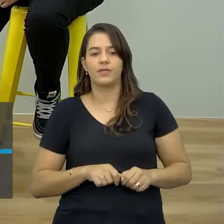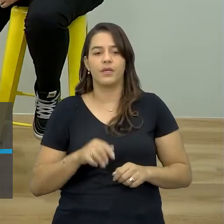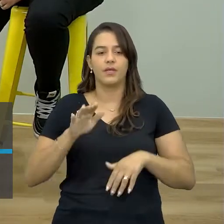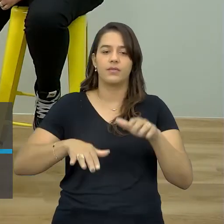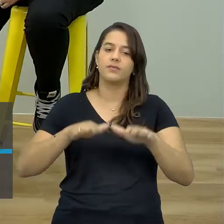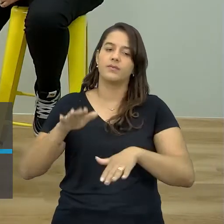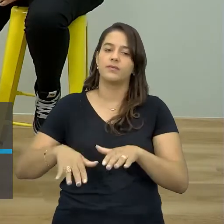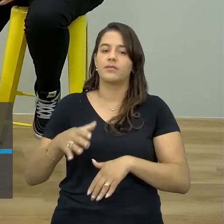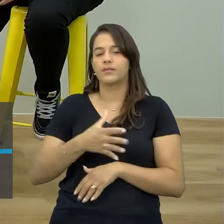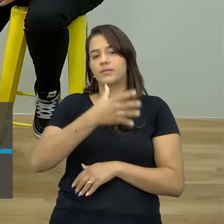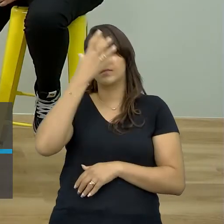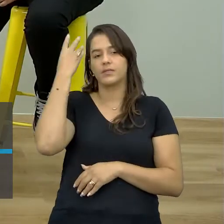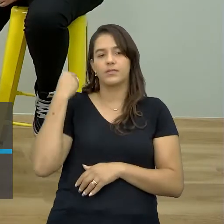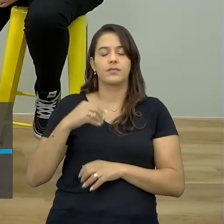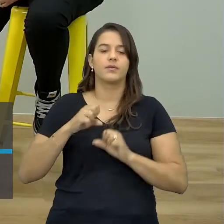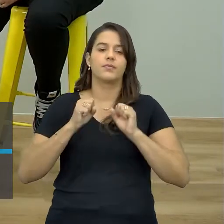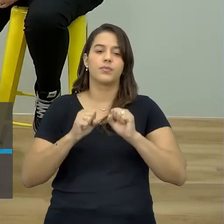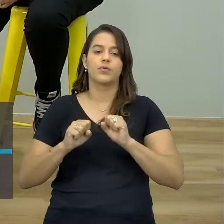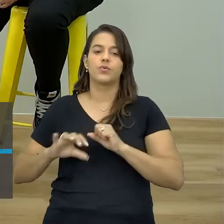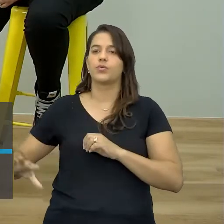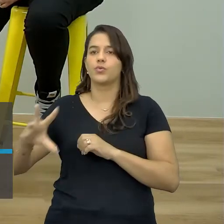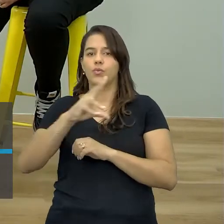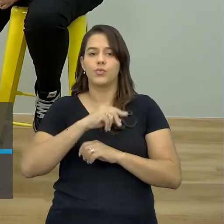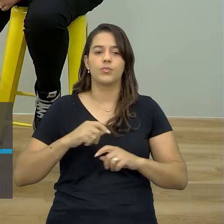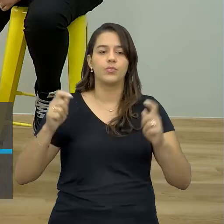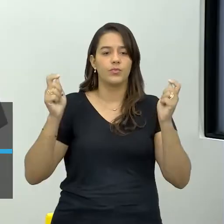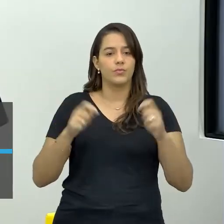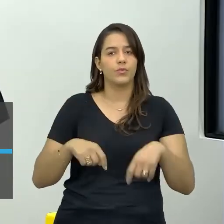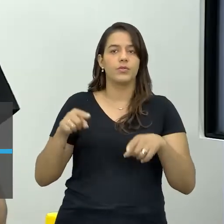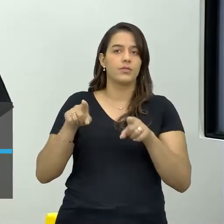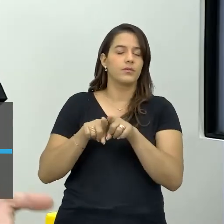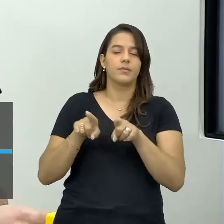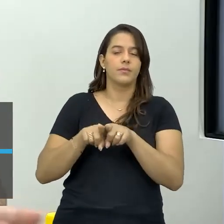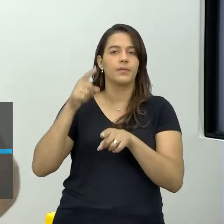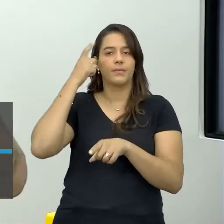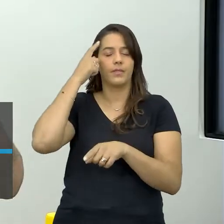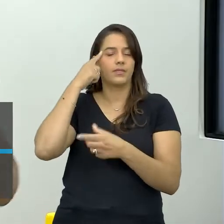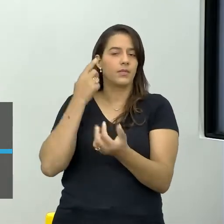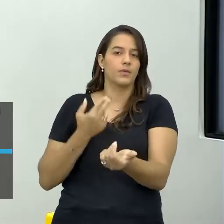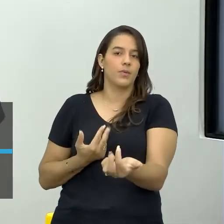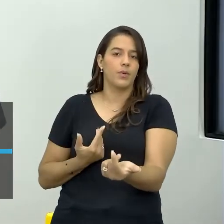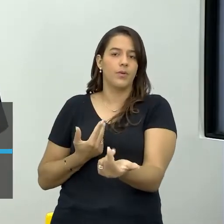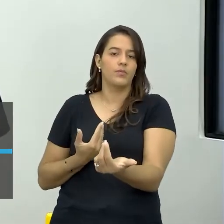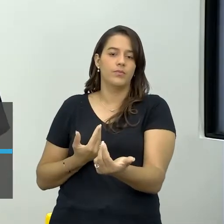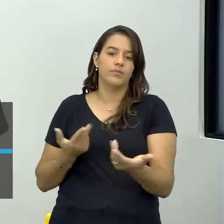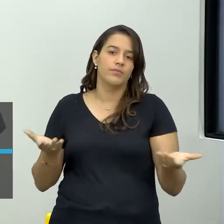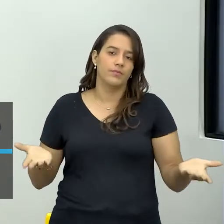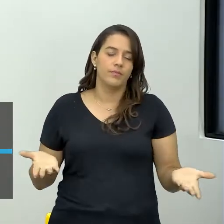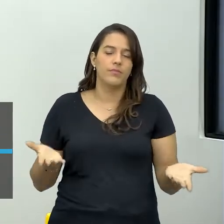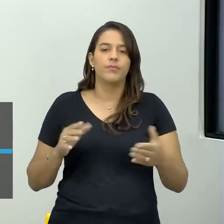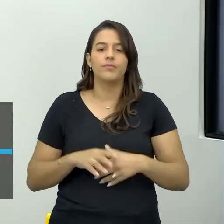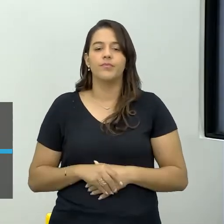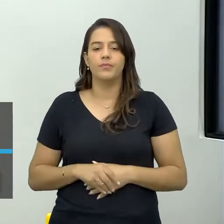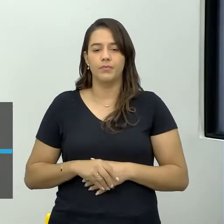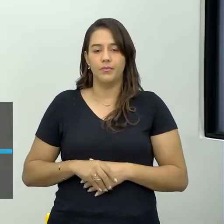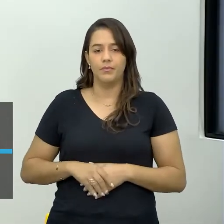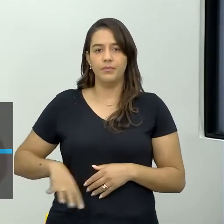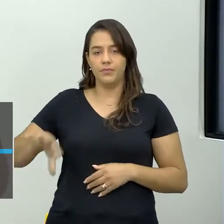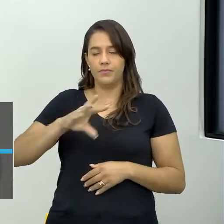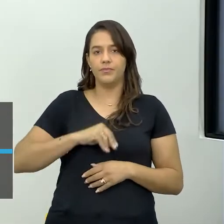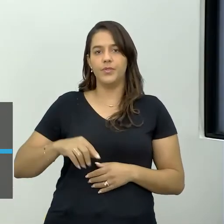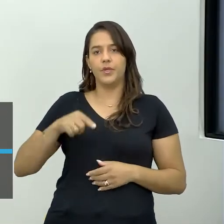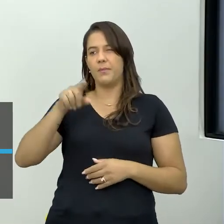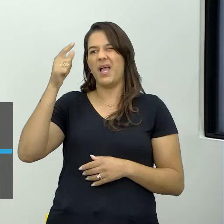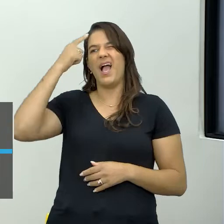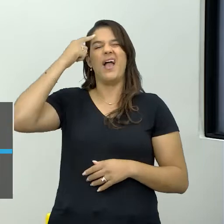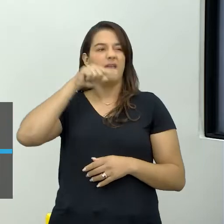esquecer, a gente pode, na verdade, esquecer que todo mundo pode estar pensando assim. E é o que pode, na verdade, a maioria das vezes está acontecendo. Todo mundo está achando que alguém